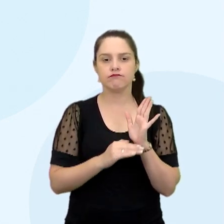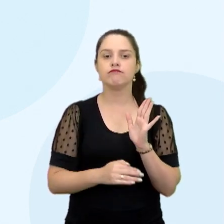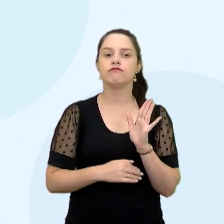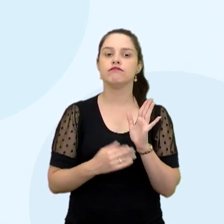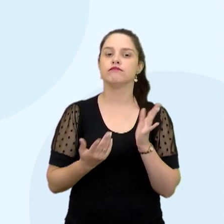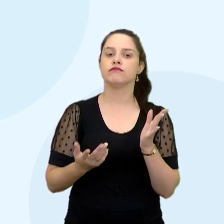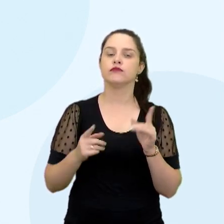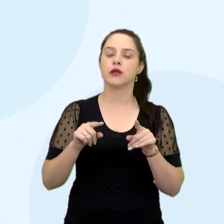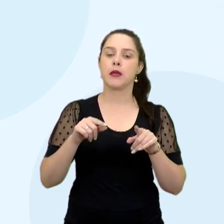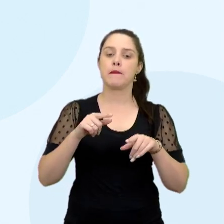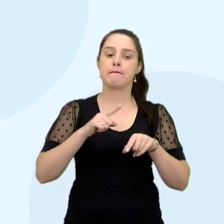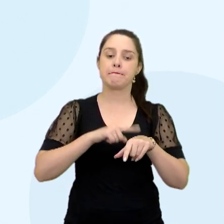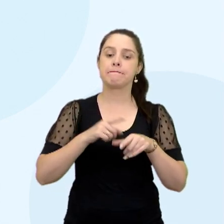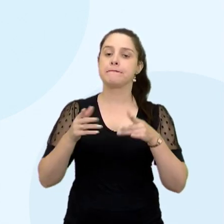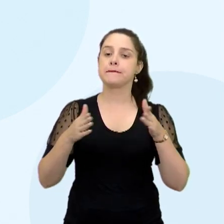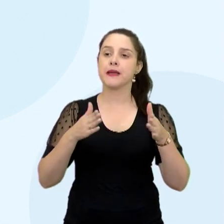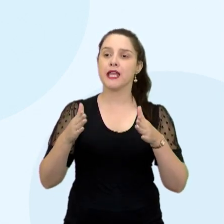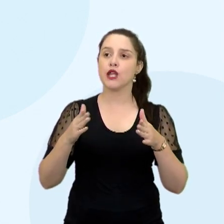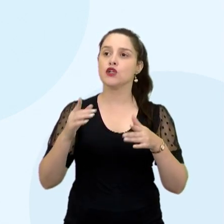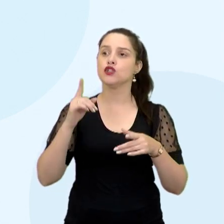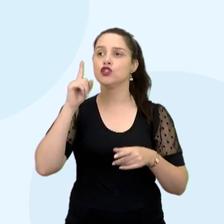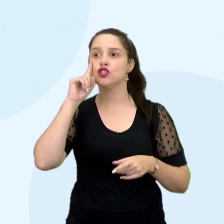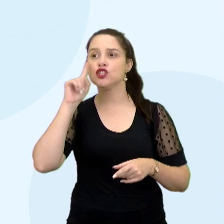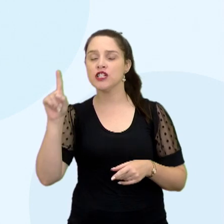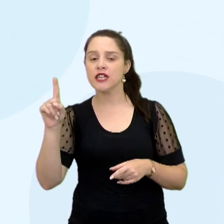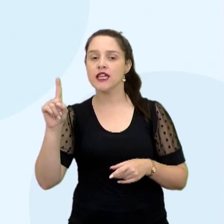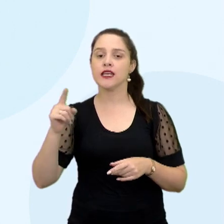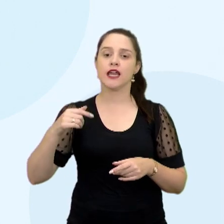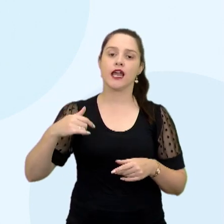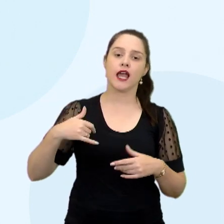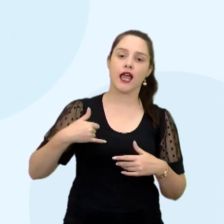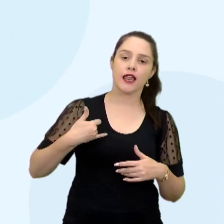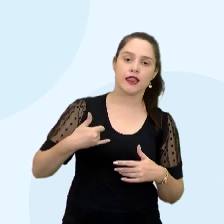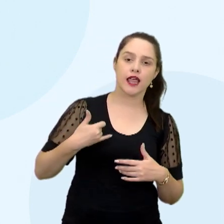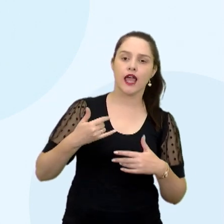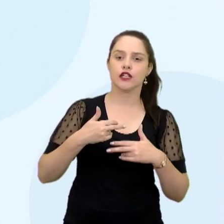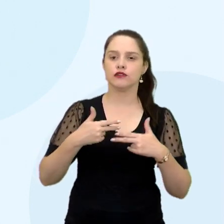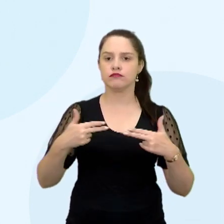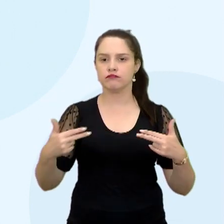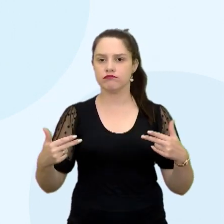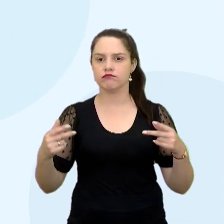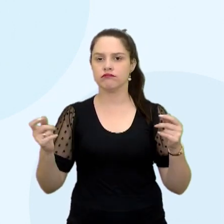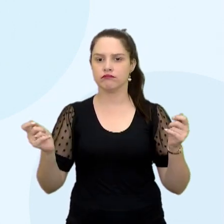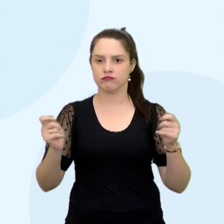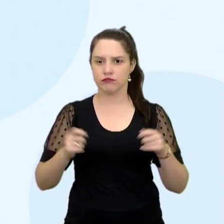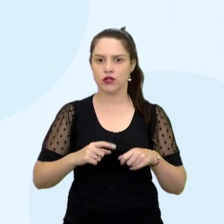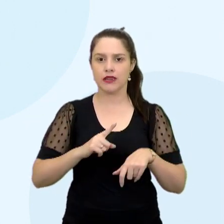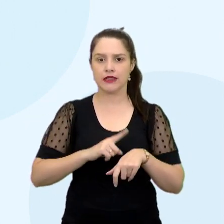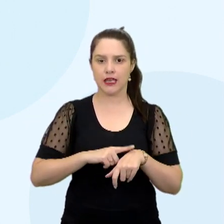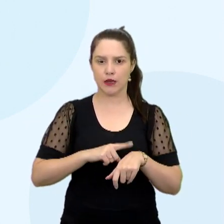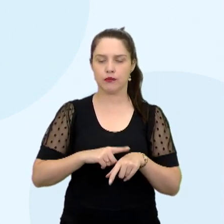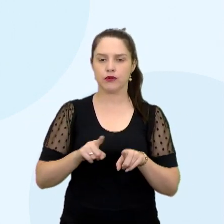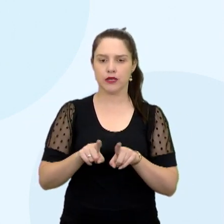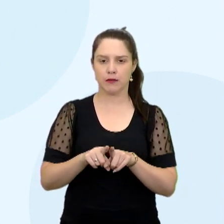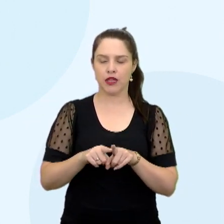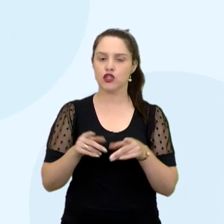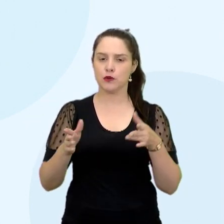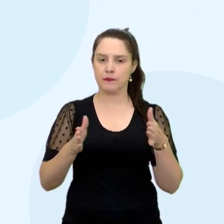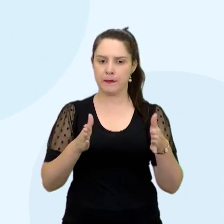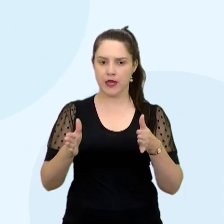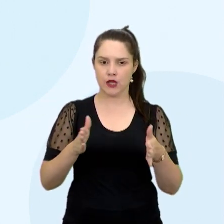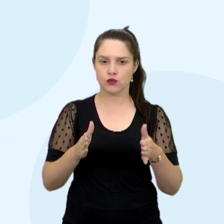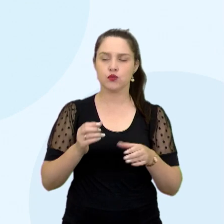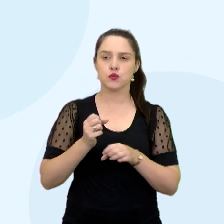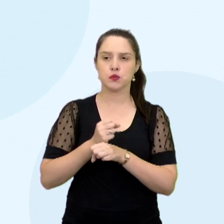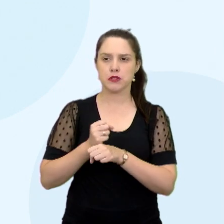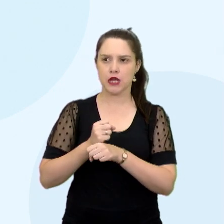éons, períodos, épocas, a idade, E do lado direito, o tempo aí, o período aí, dos